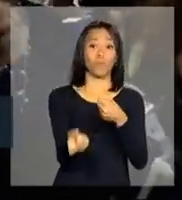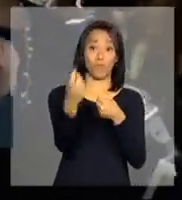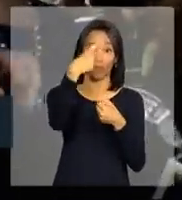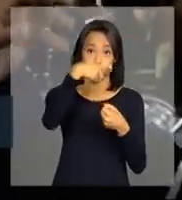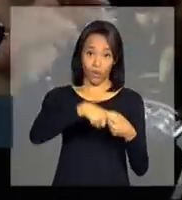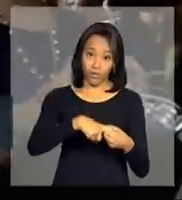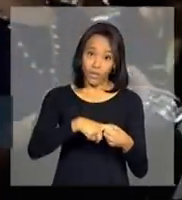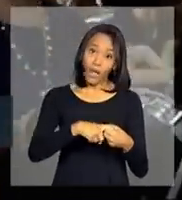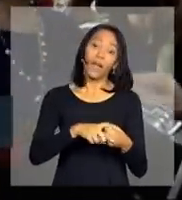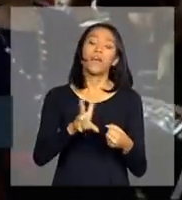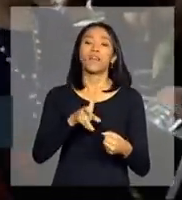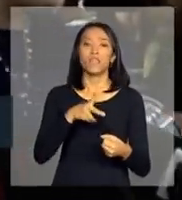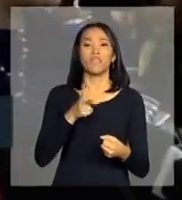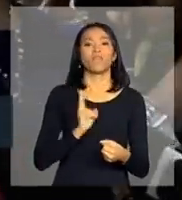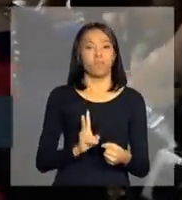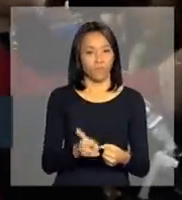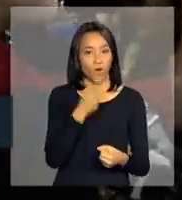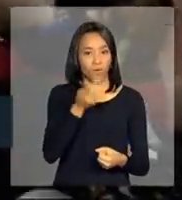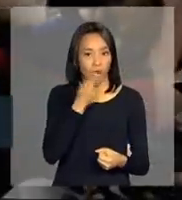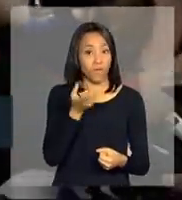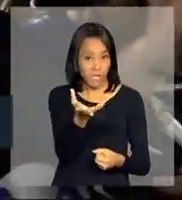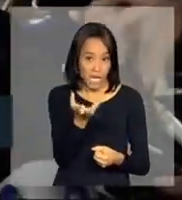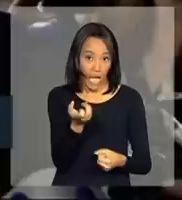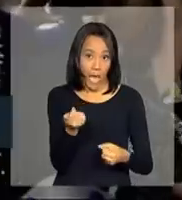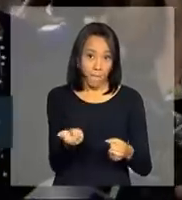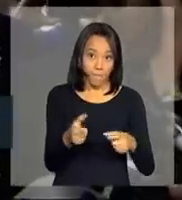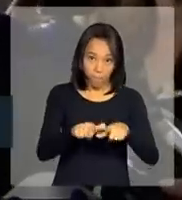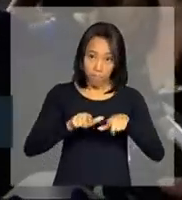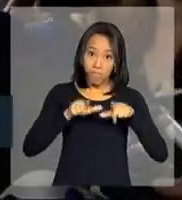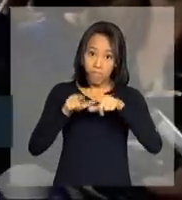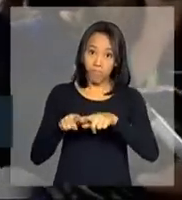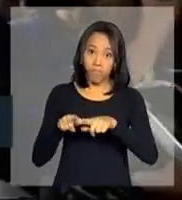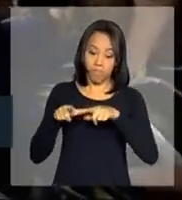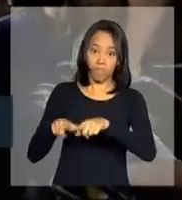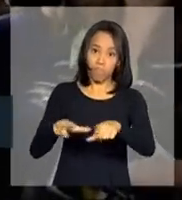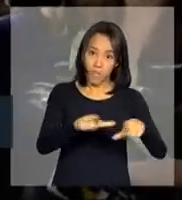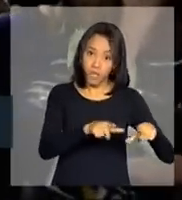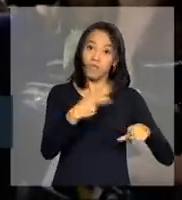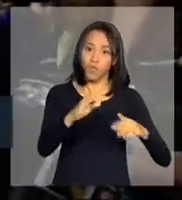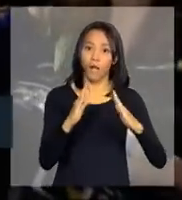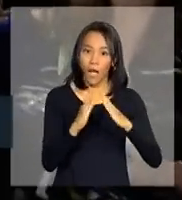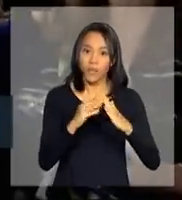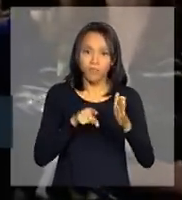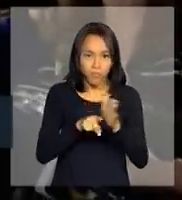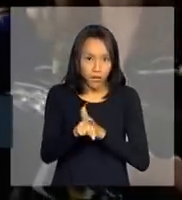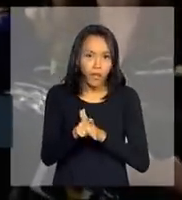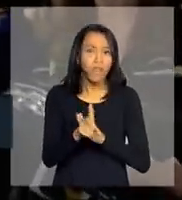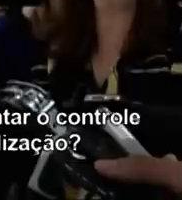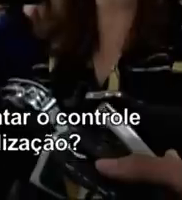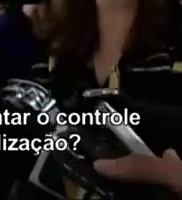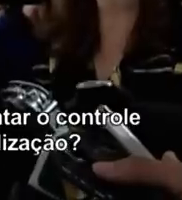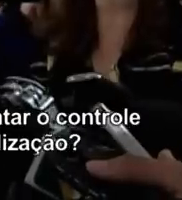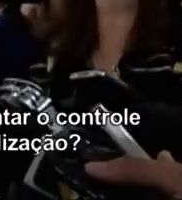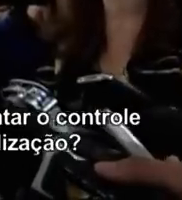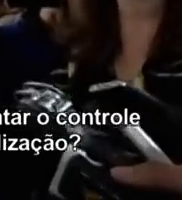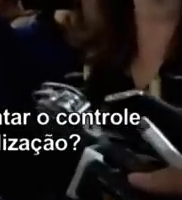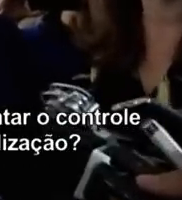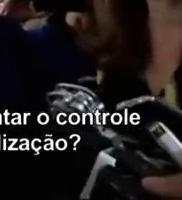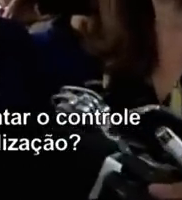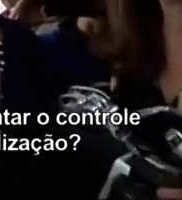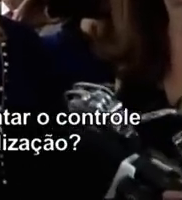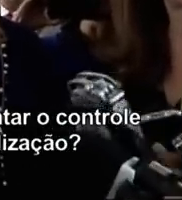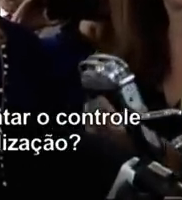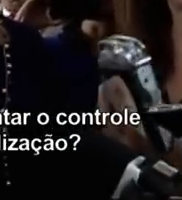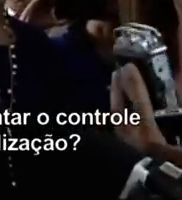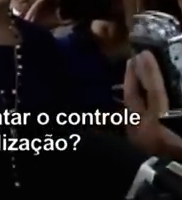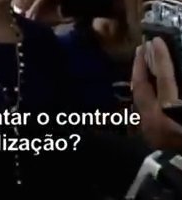e falar, vamos fazer piso. Você quer piso? Na sua namoradia que você recebeu, você terá piso. Como vai ser isso?